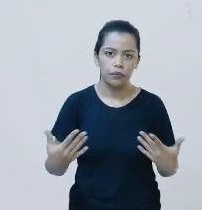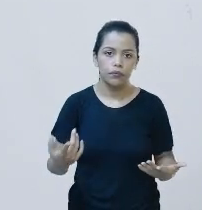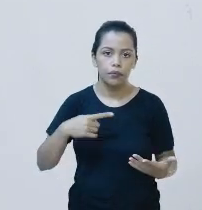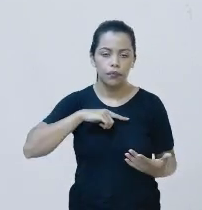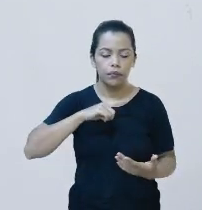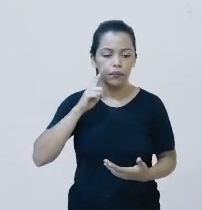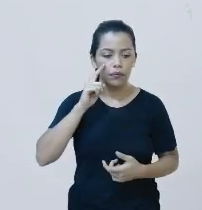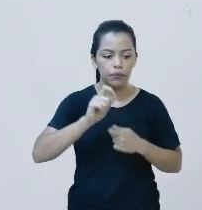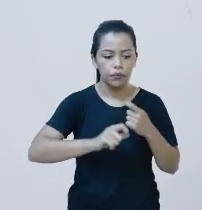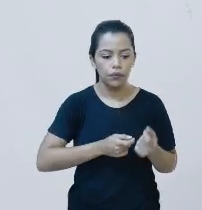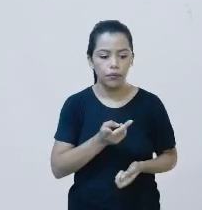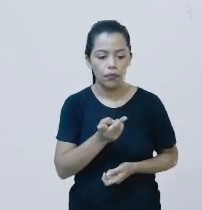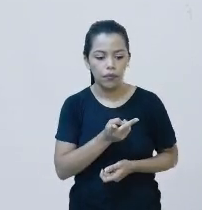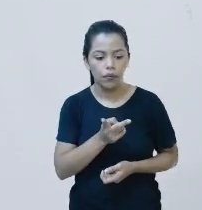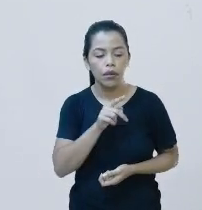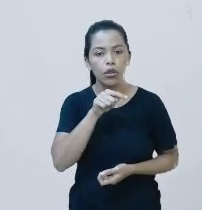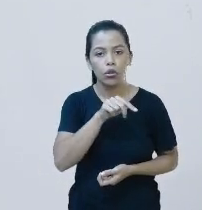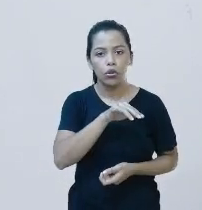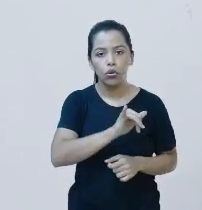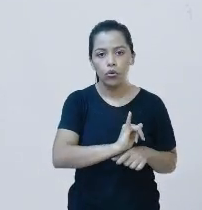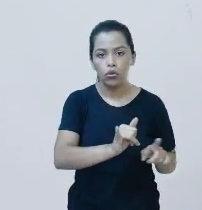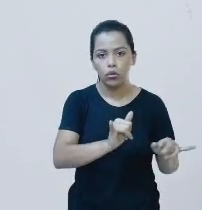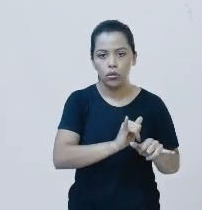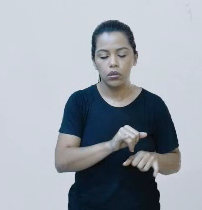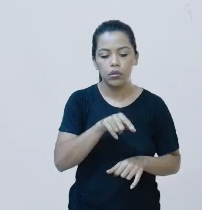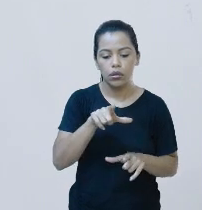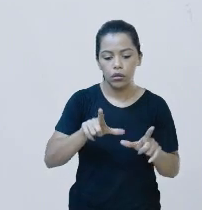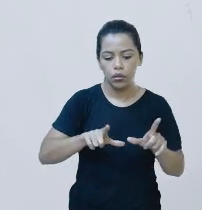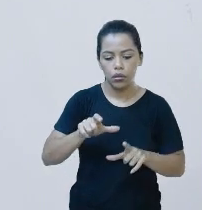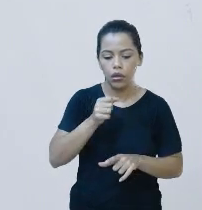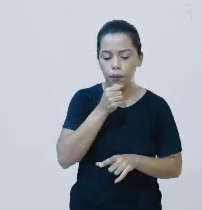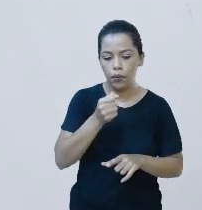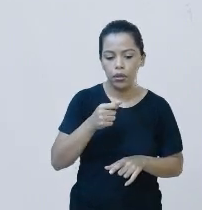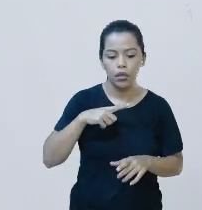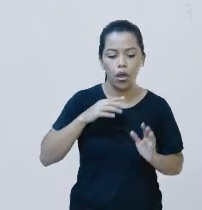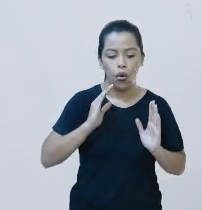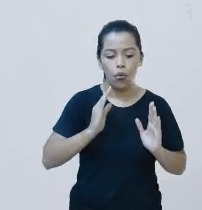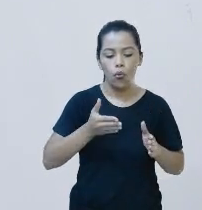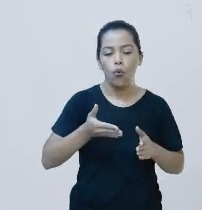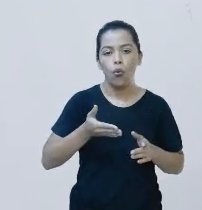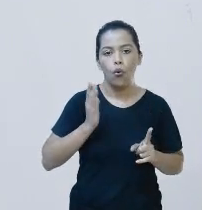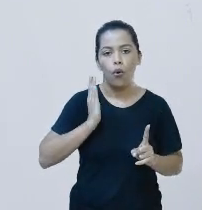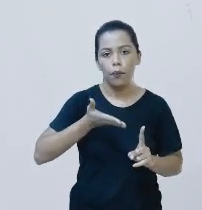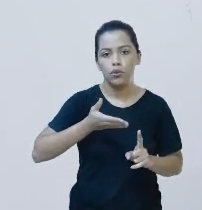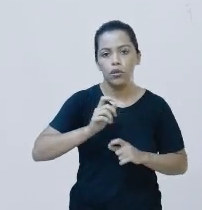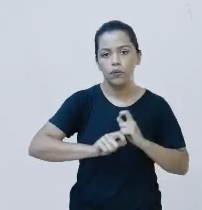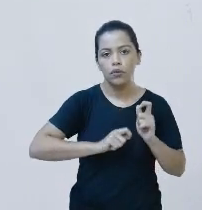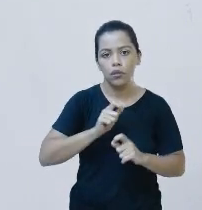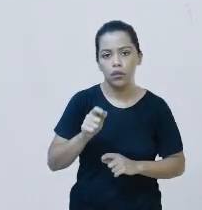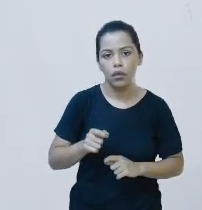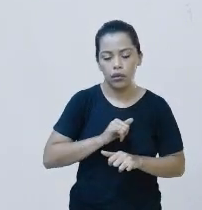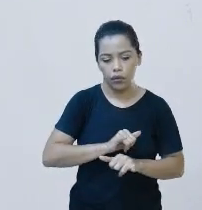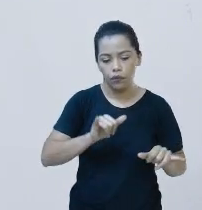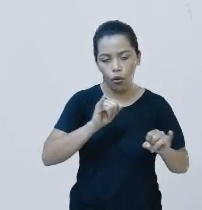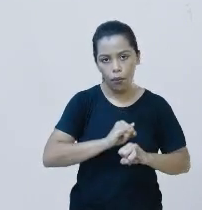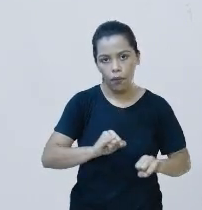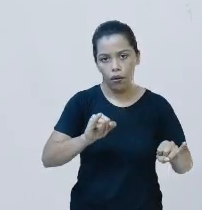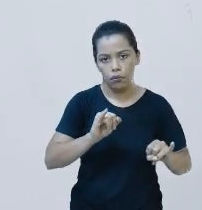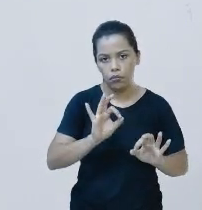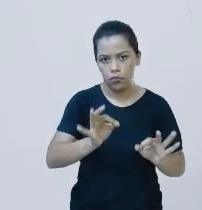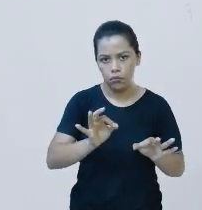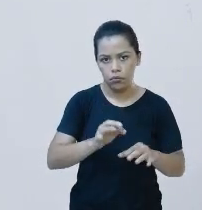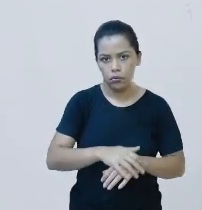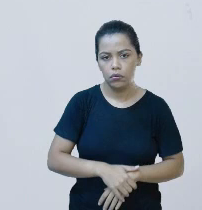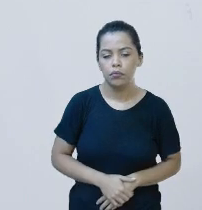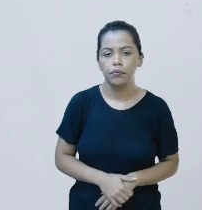notícia e a reportagem, ela tem o objetivo de quê? De informar, não é isso?